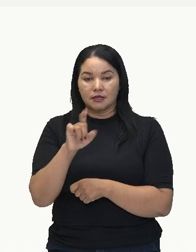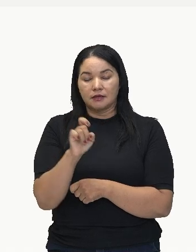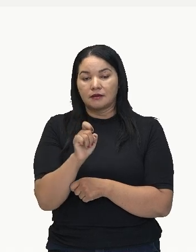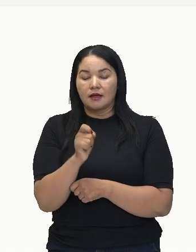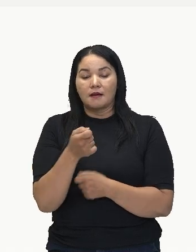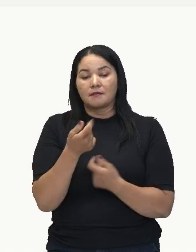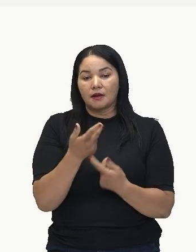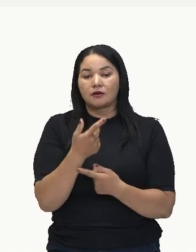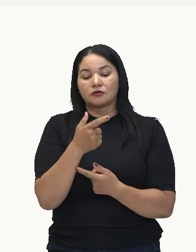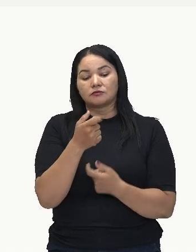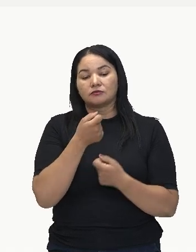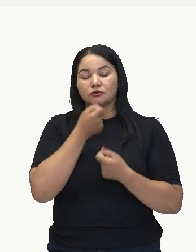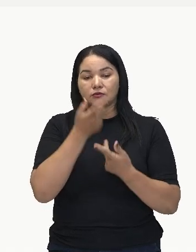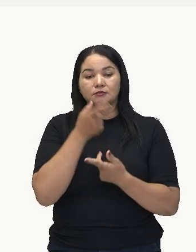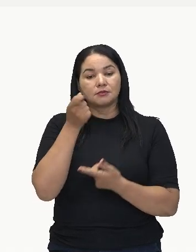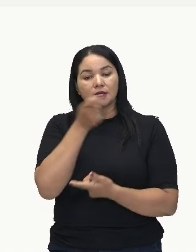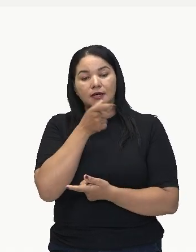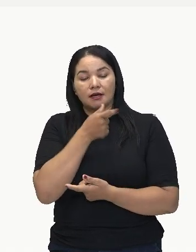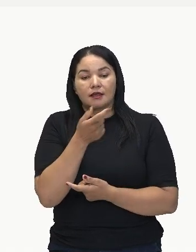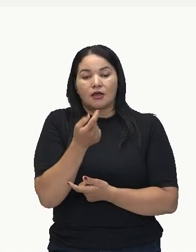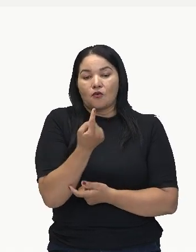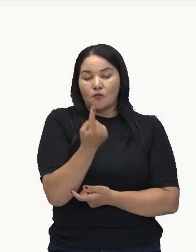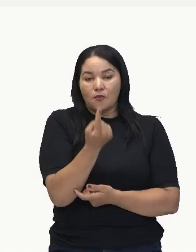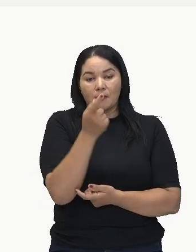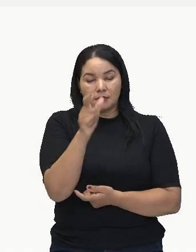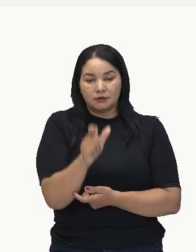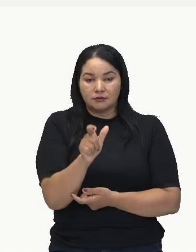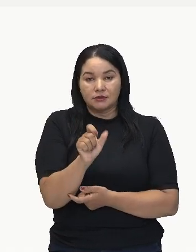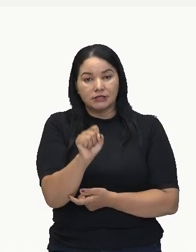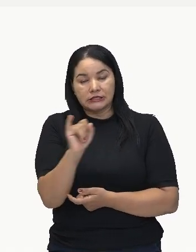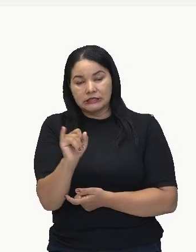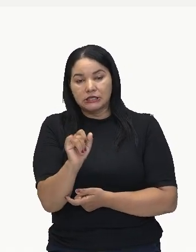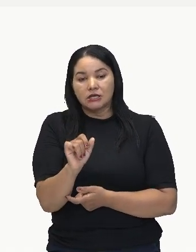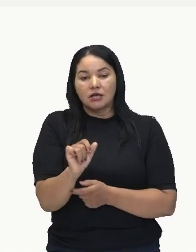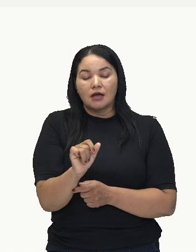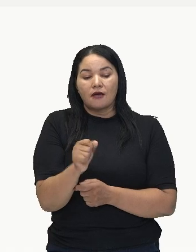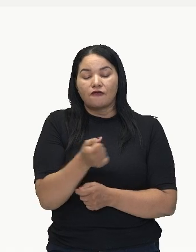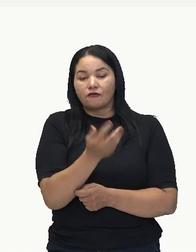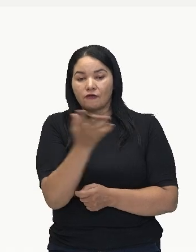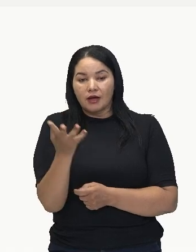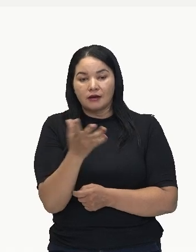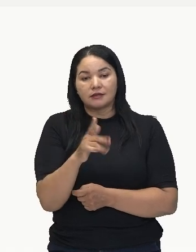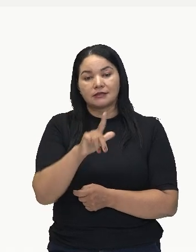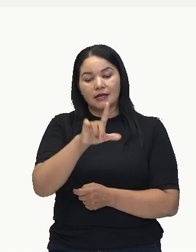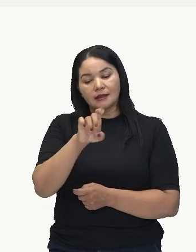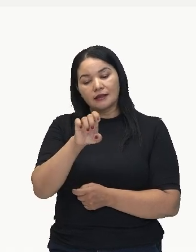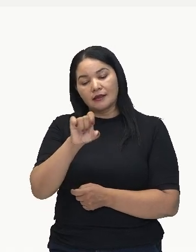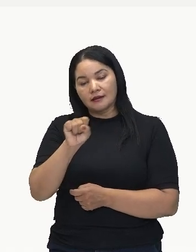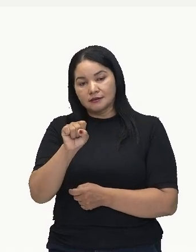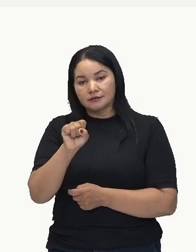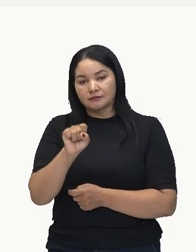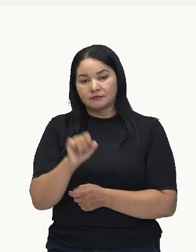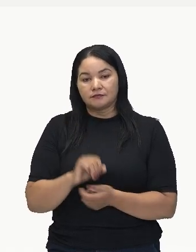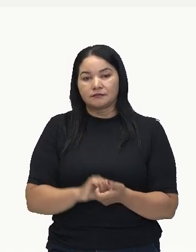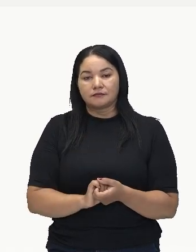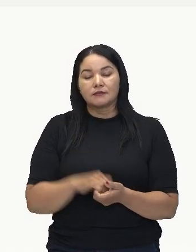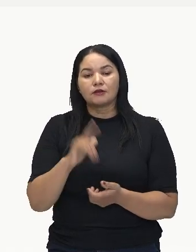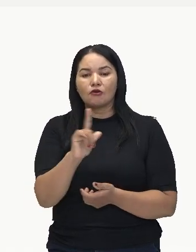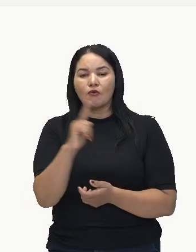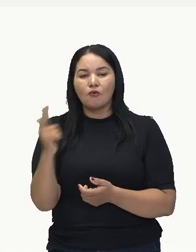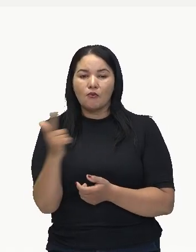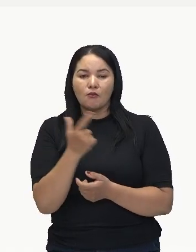amiga dela. Se fosse as suas amigas, claro, seria les, ok? Professor, e quais são os